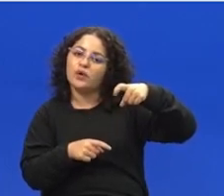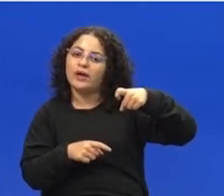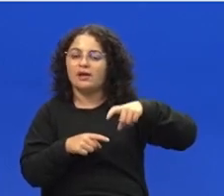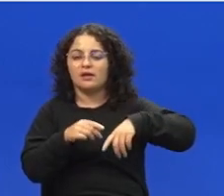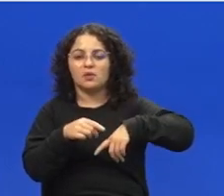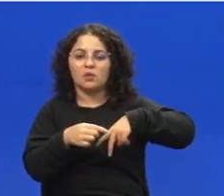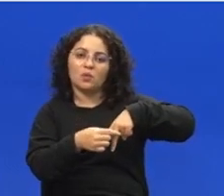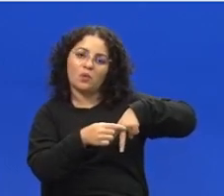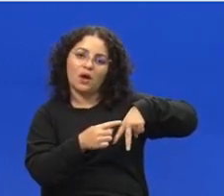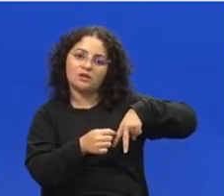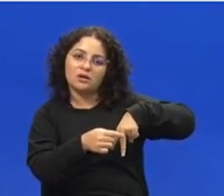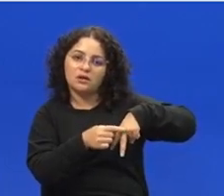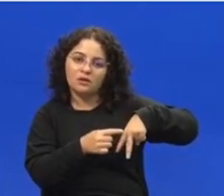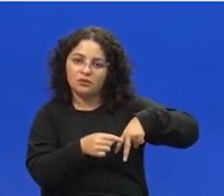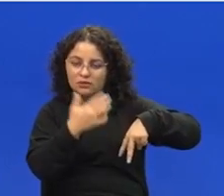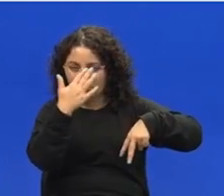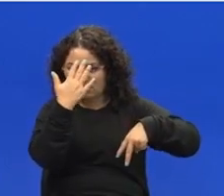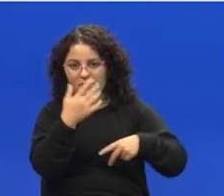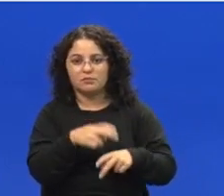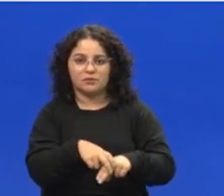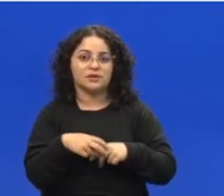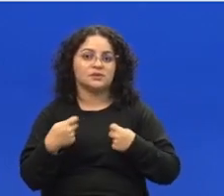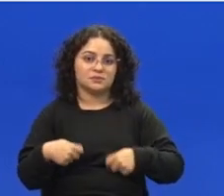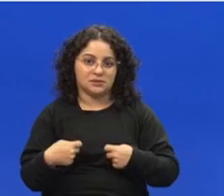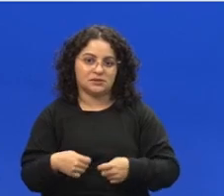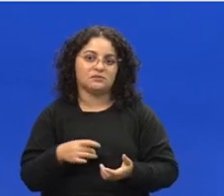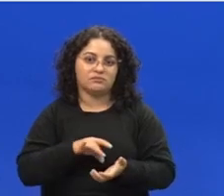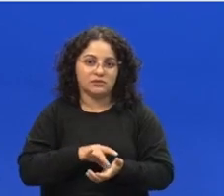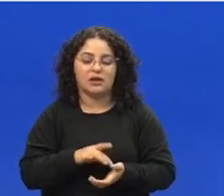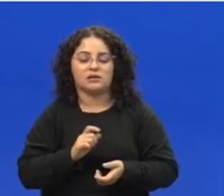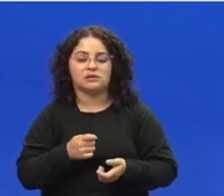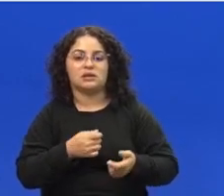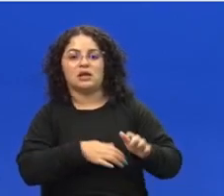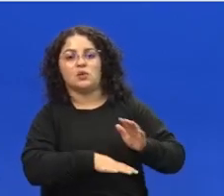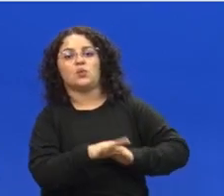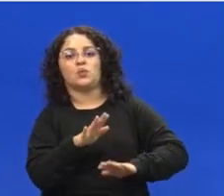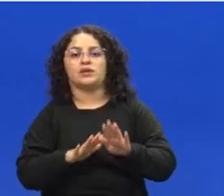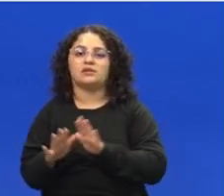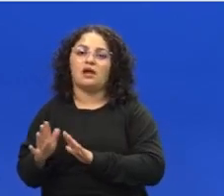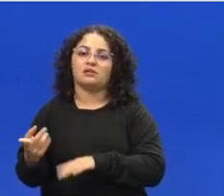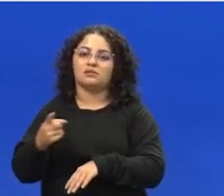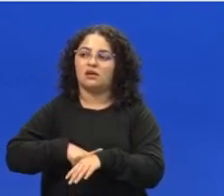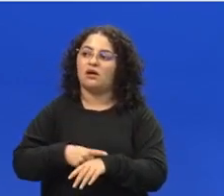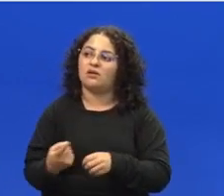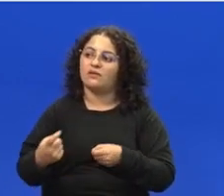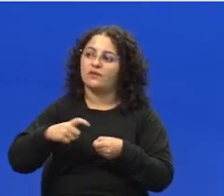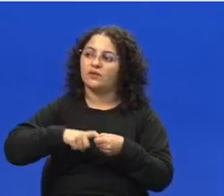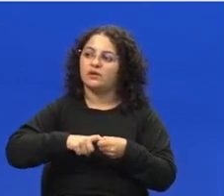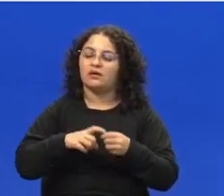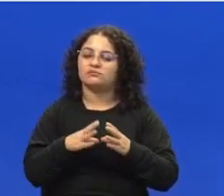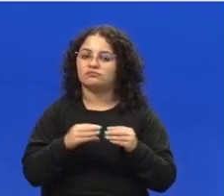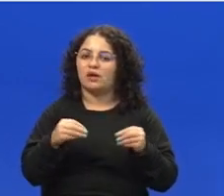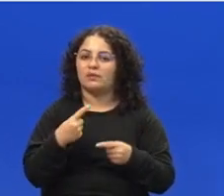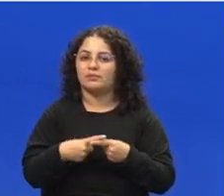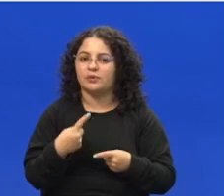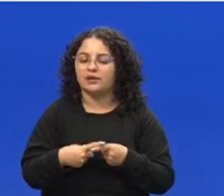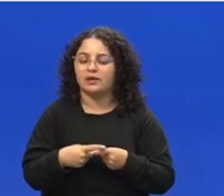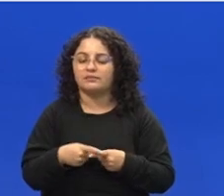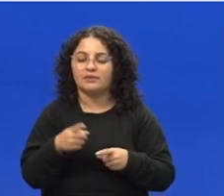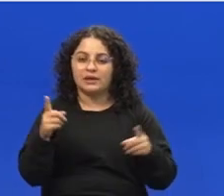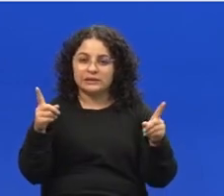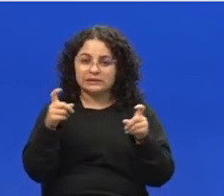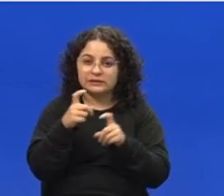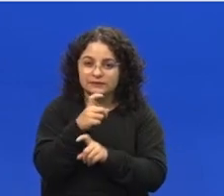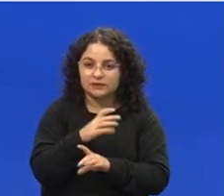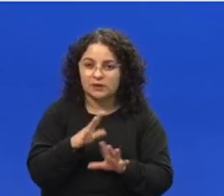forma geral. Então, isso precisa ser, de fato, tomado sempre cuidado no processo de recuperação para que essas